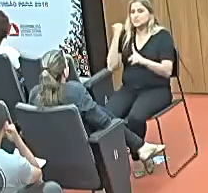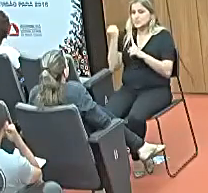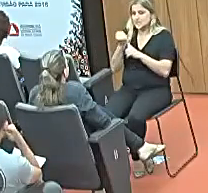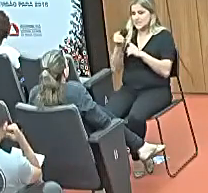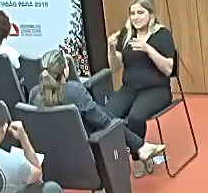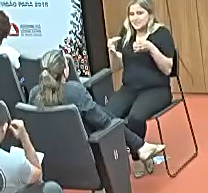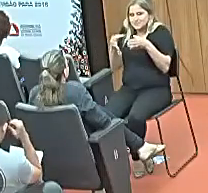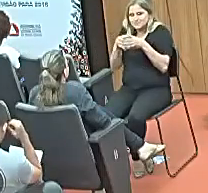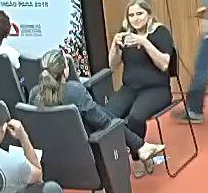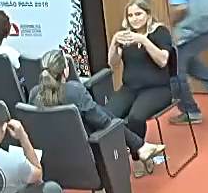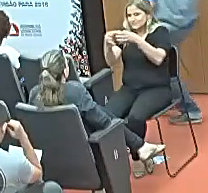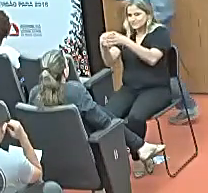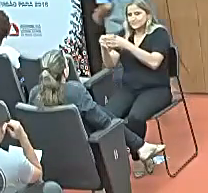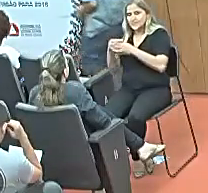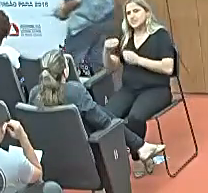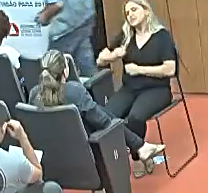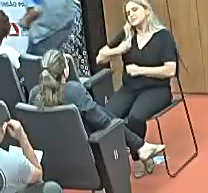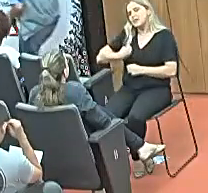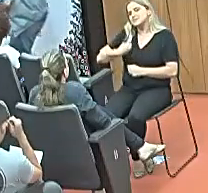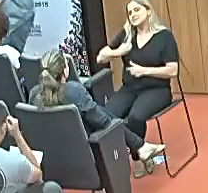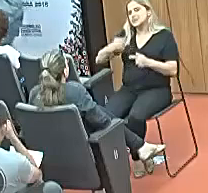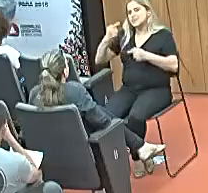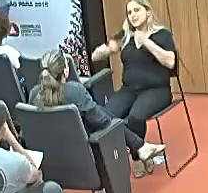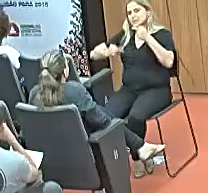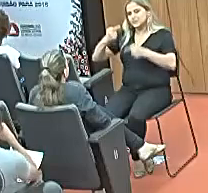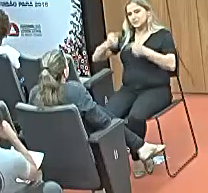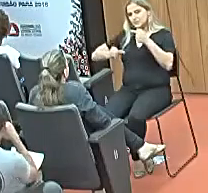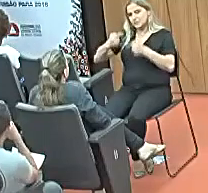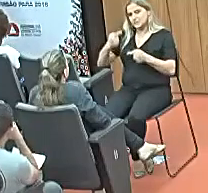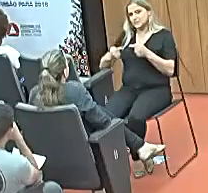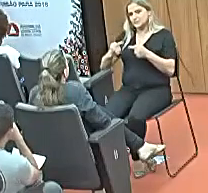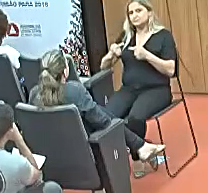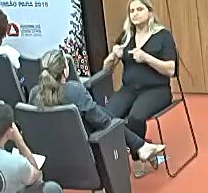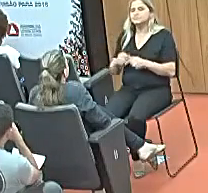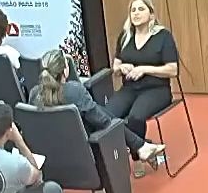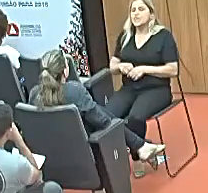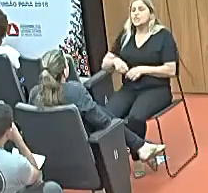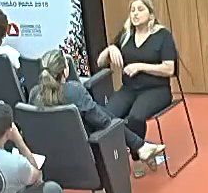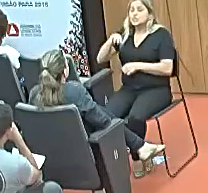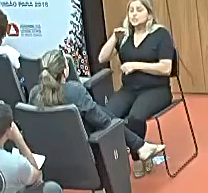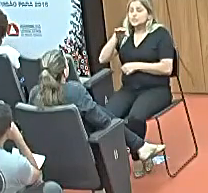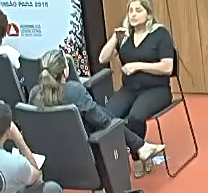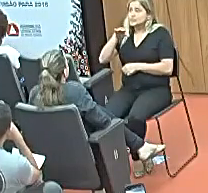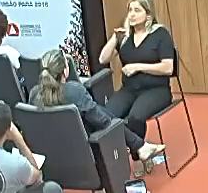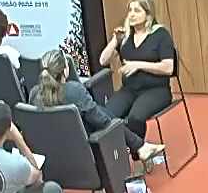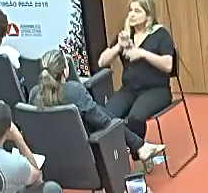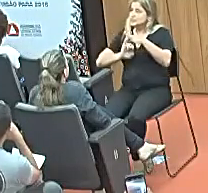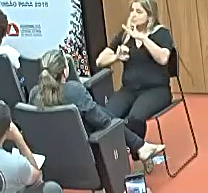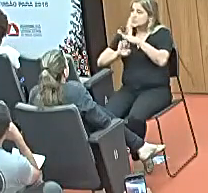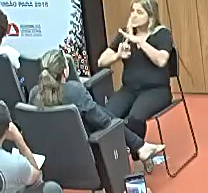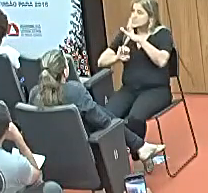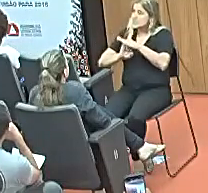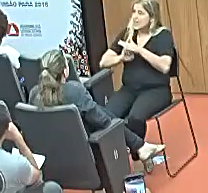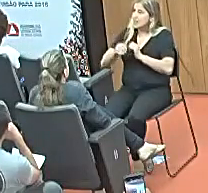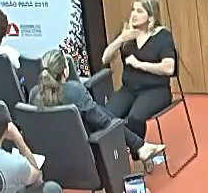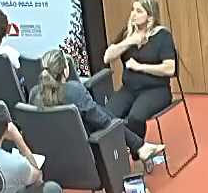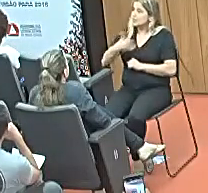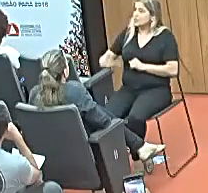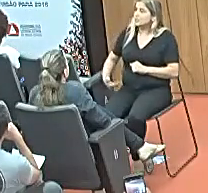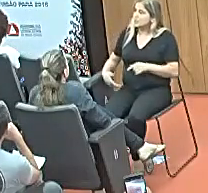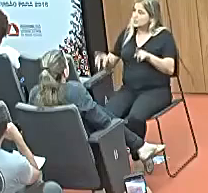organizada que tem participado desse debate da máquina pública do estado aproxima dessa casa e com certeza